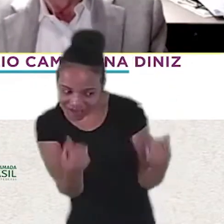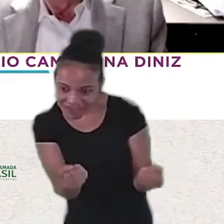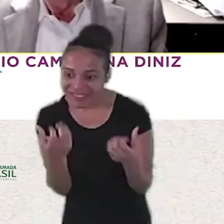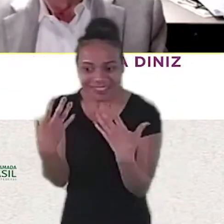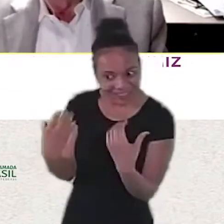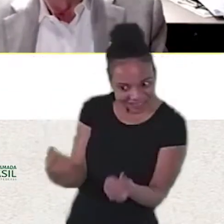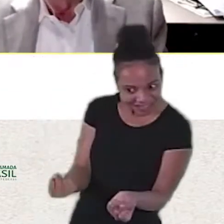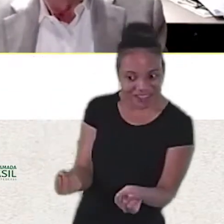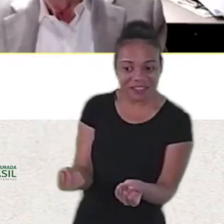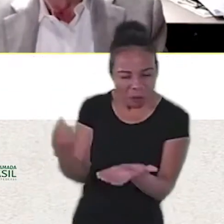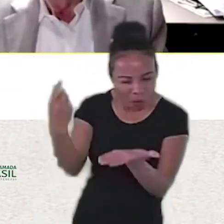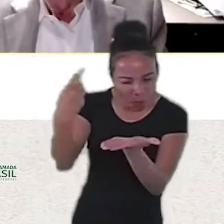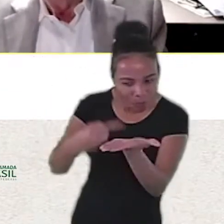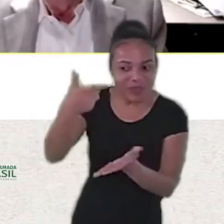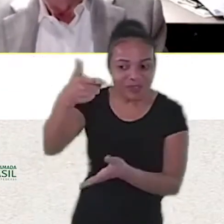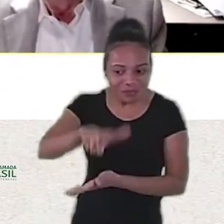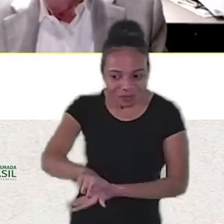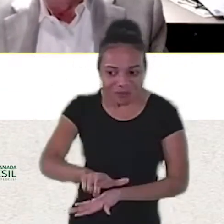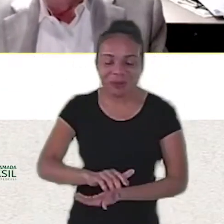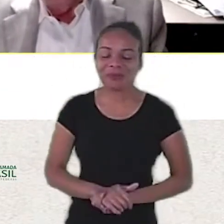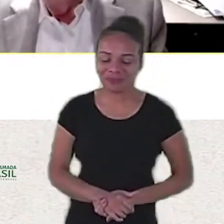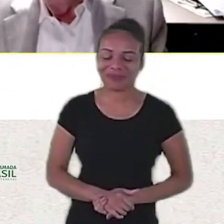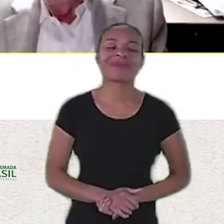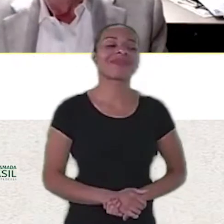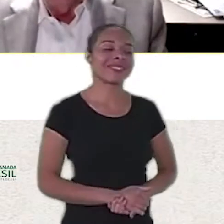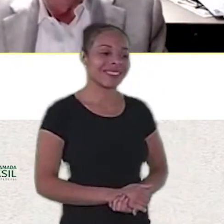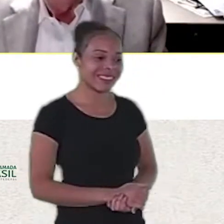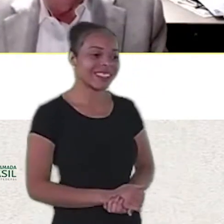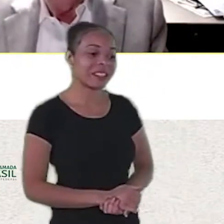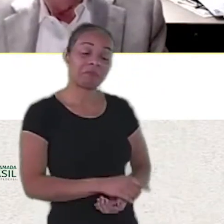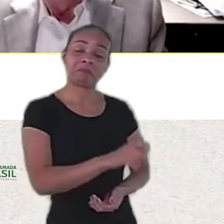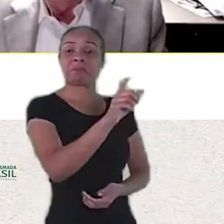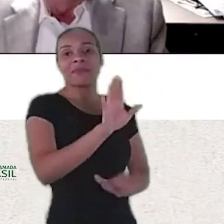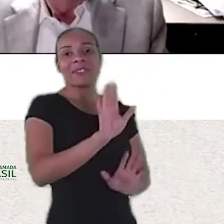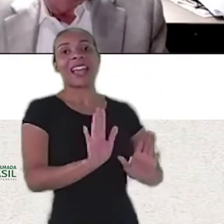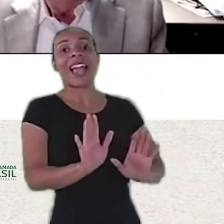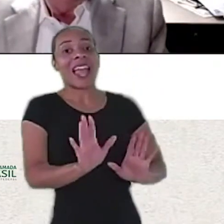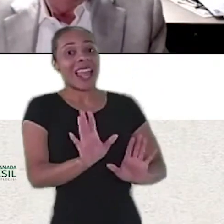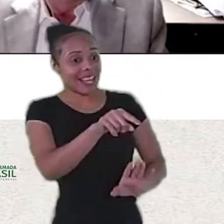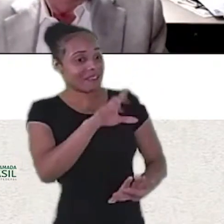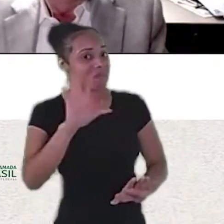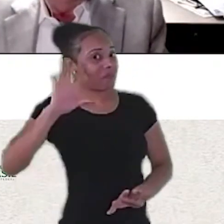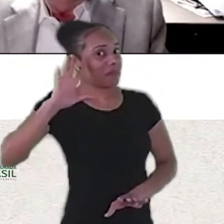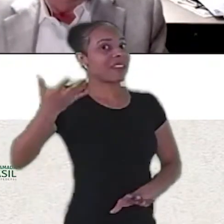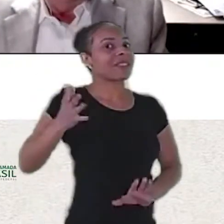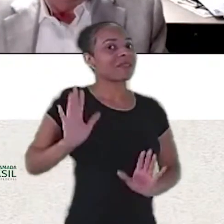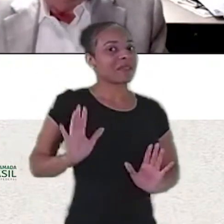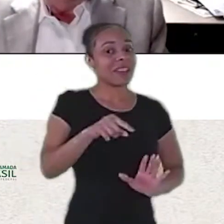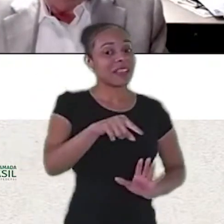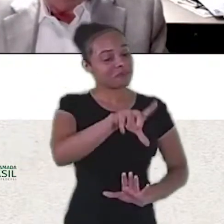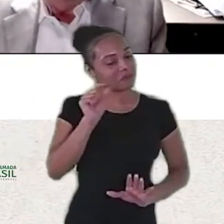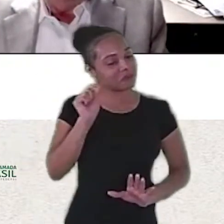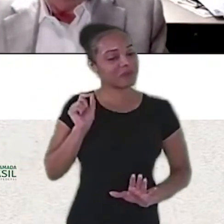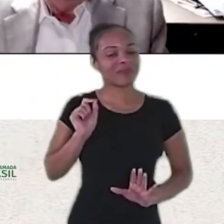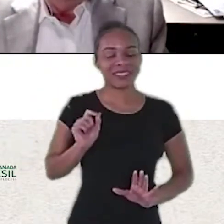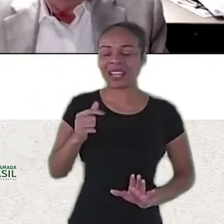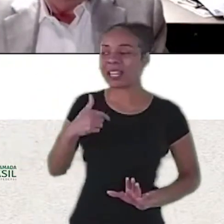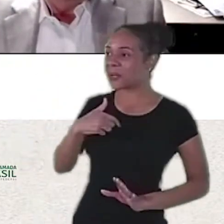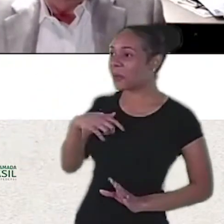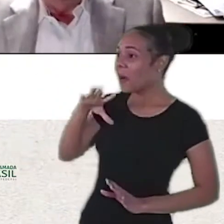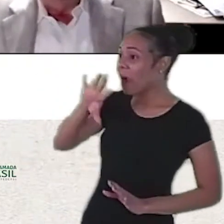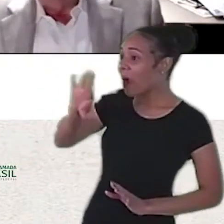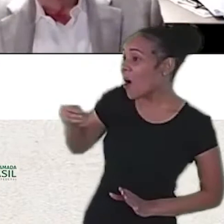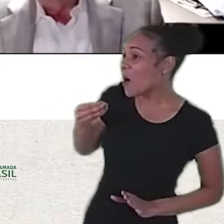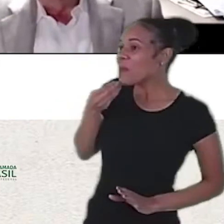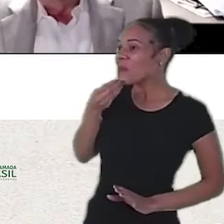minha parte, que é o mentor do livro, é ele que decide. Eu aproveito a oportunidade para agradecer o